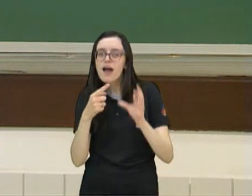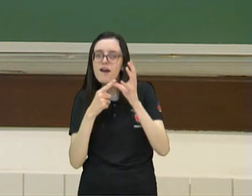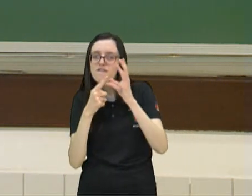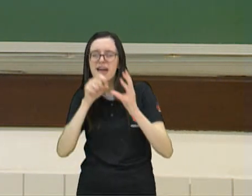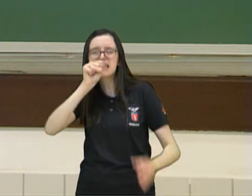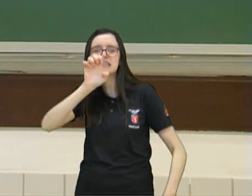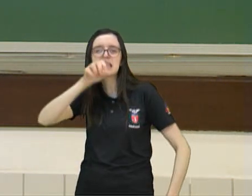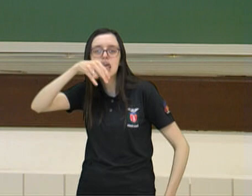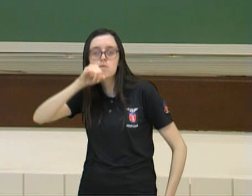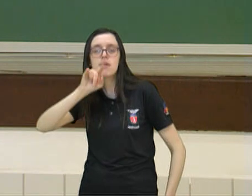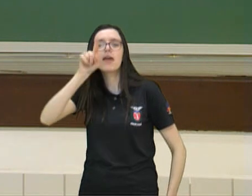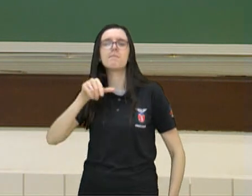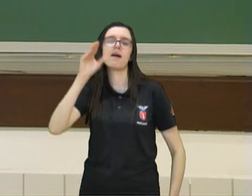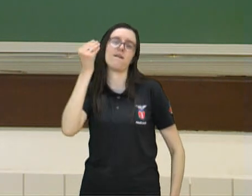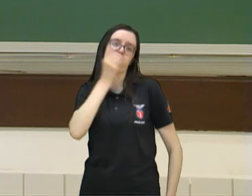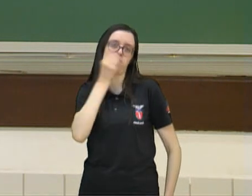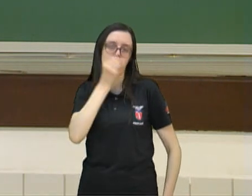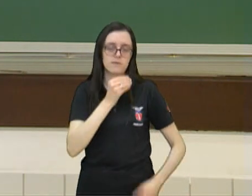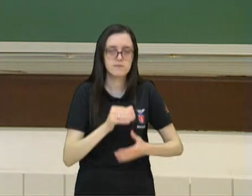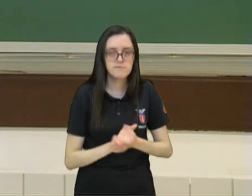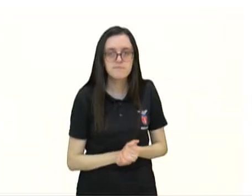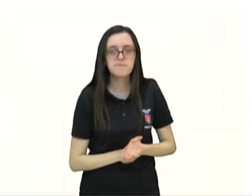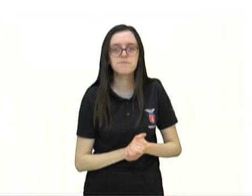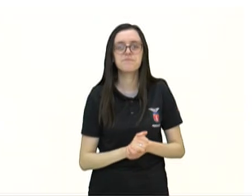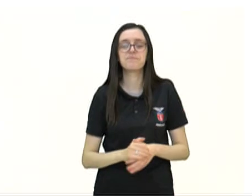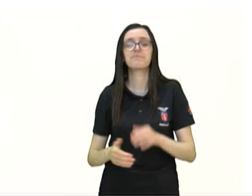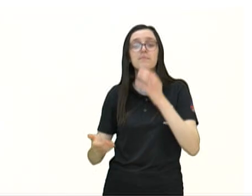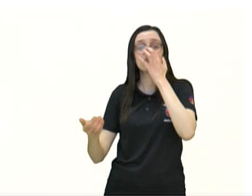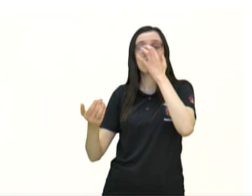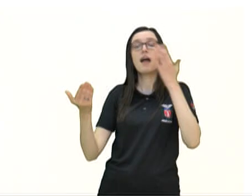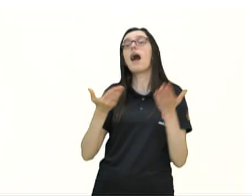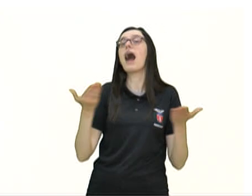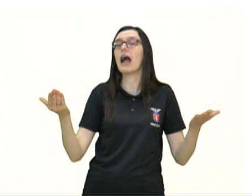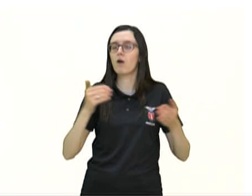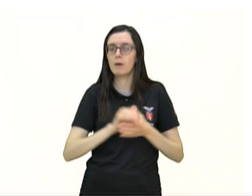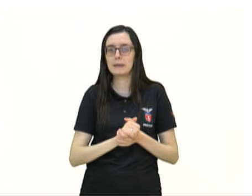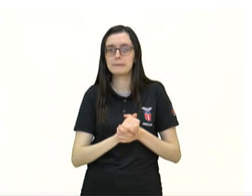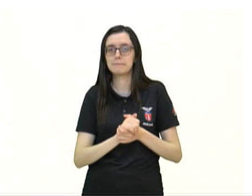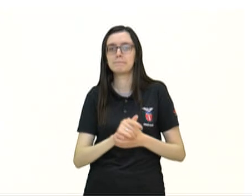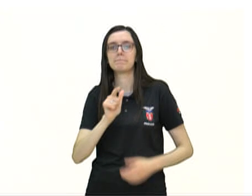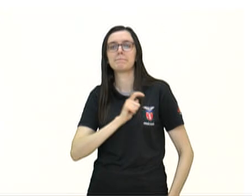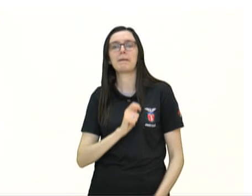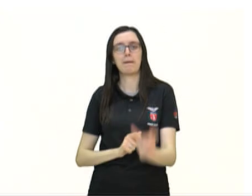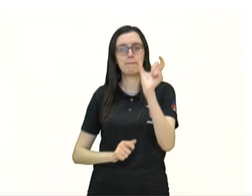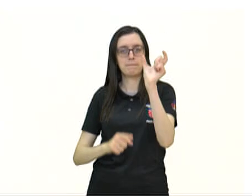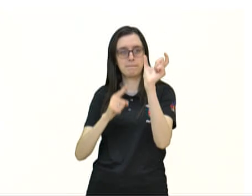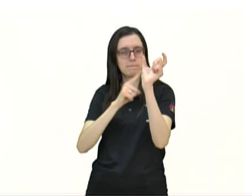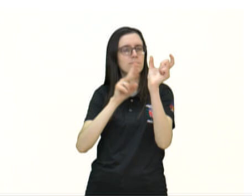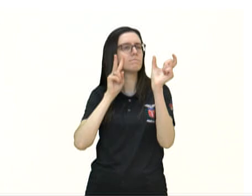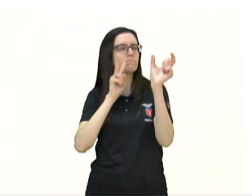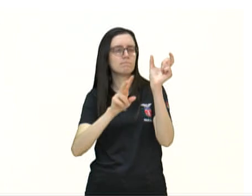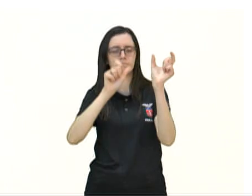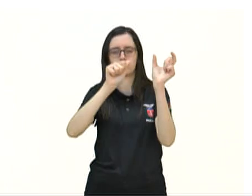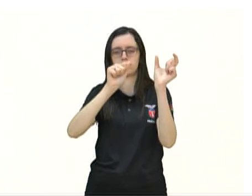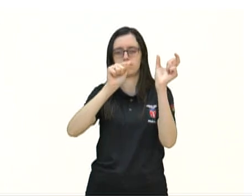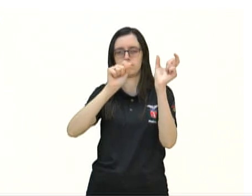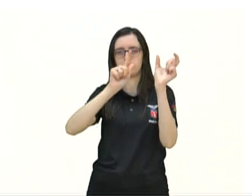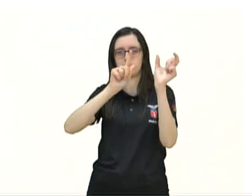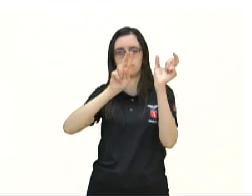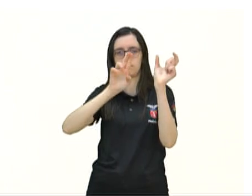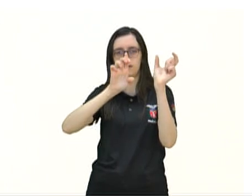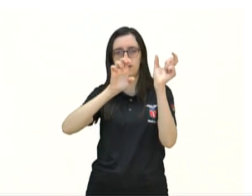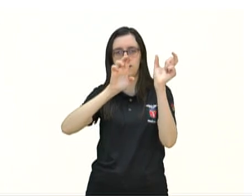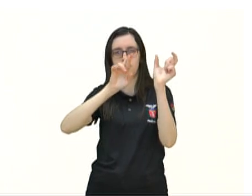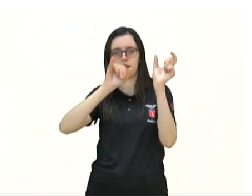leve, mais fraco, ok? E agora, nos fonemas da palavra aguerrido aparecem